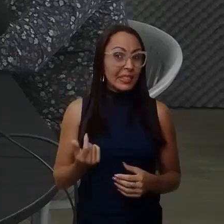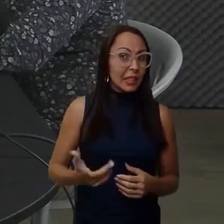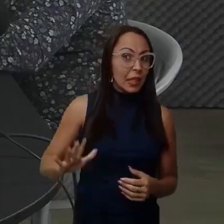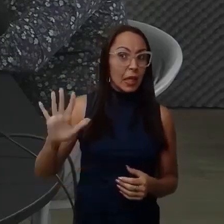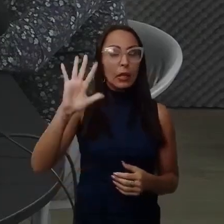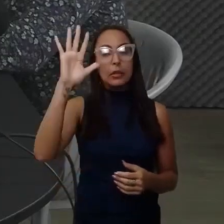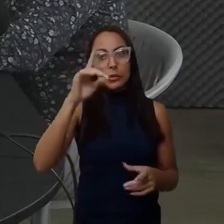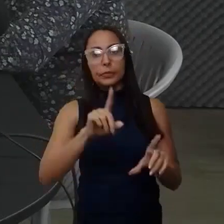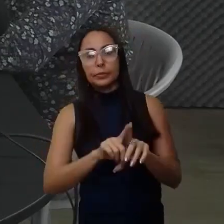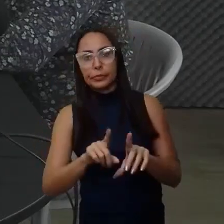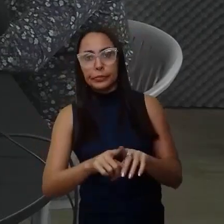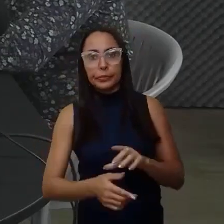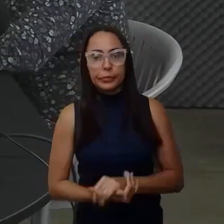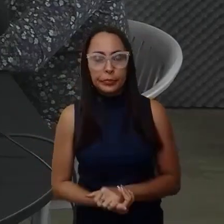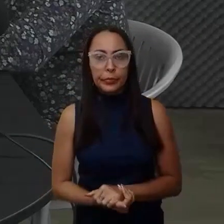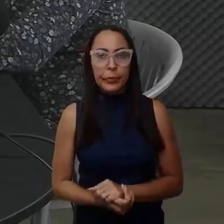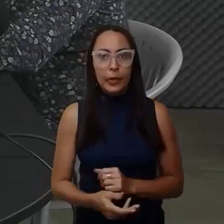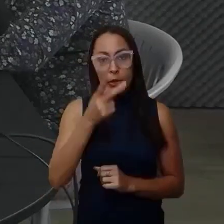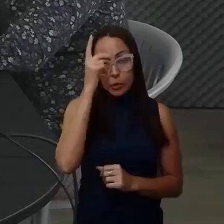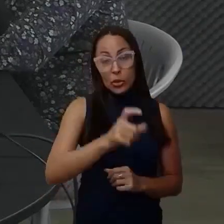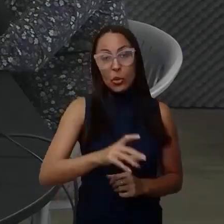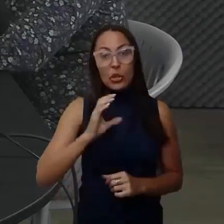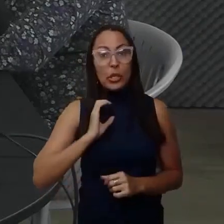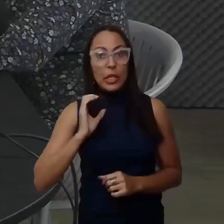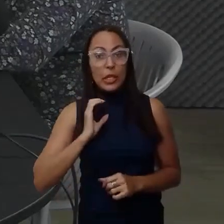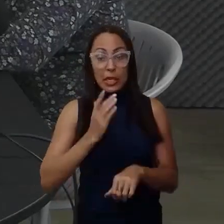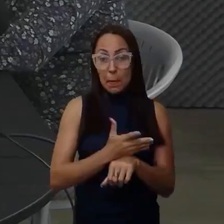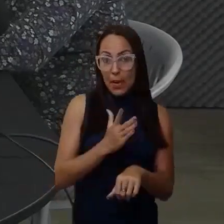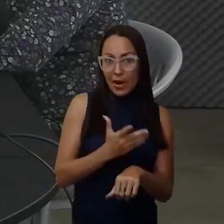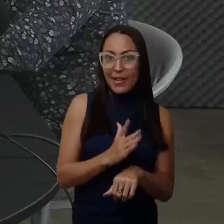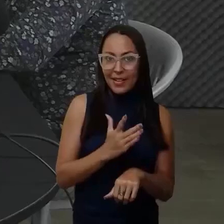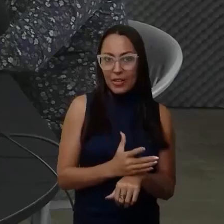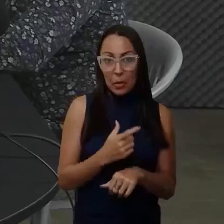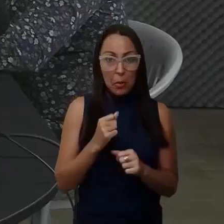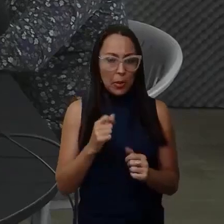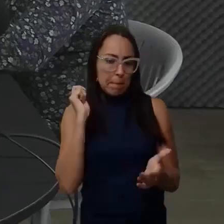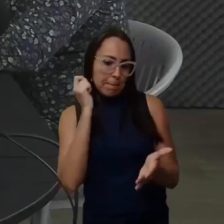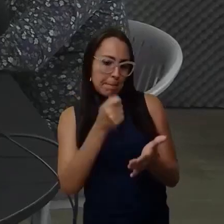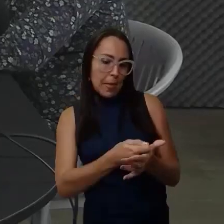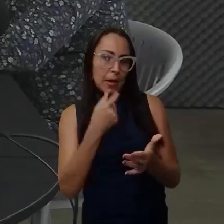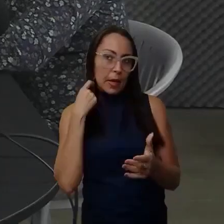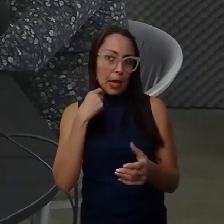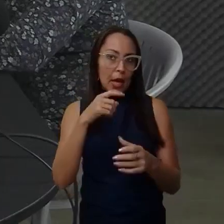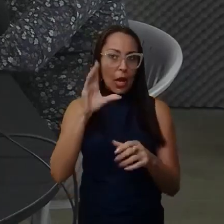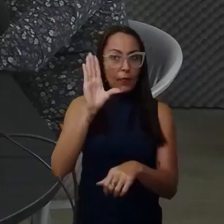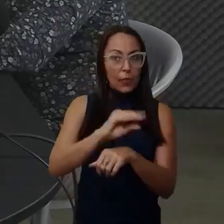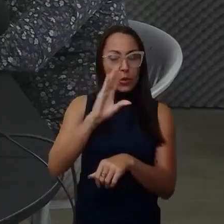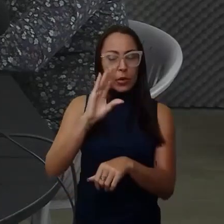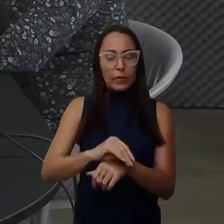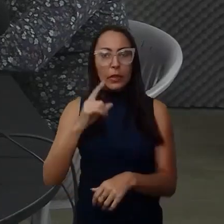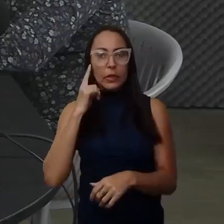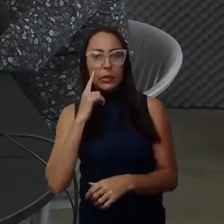Então, pensa, aí você faz, só pessoas ricas e brancas podem pagar por uma fotografia, como é que a gente encontra aqui uma coleção